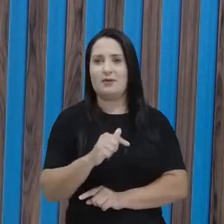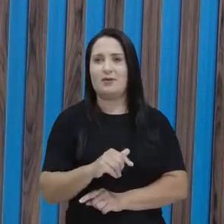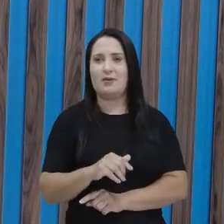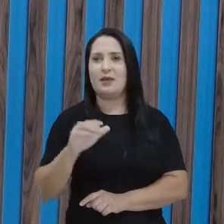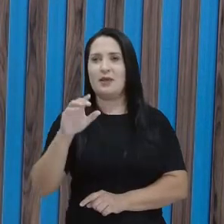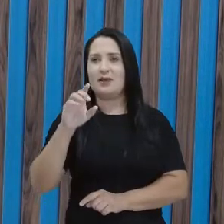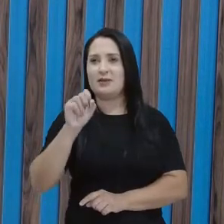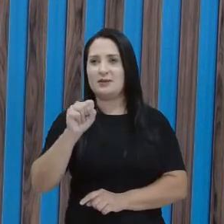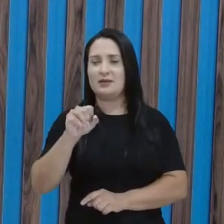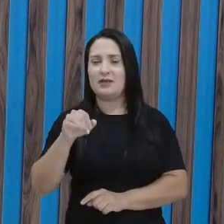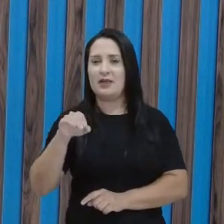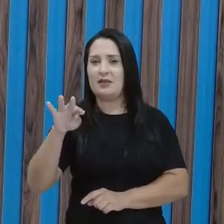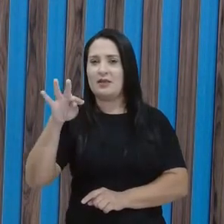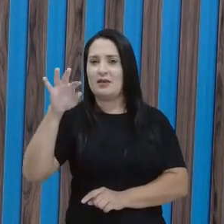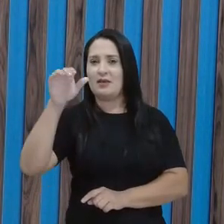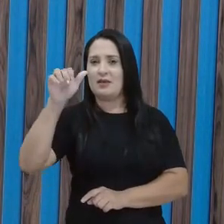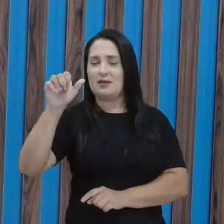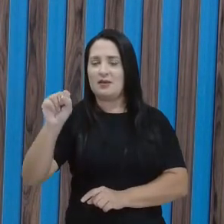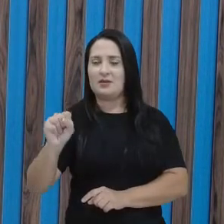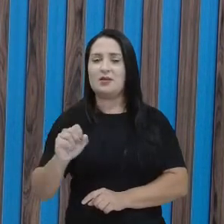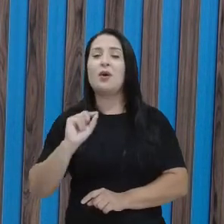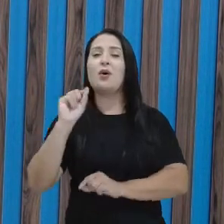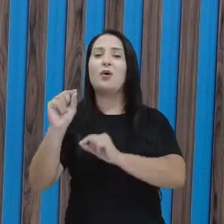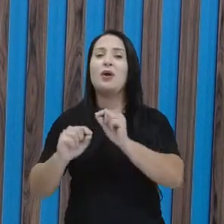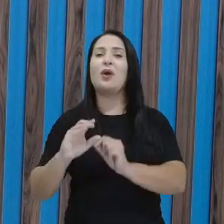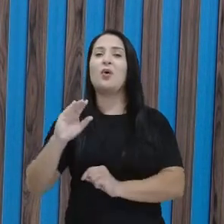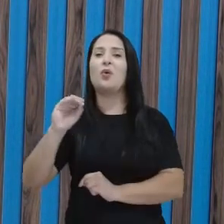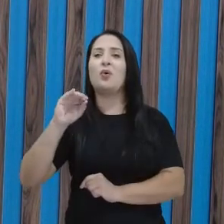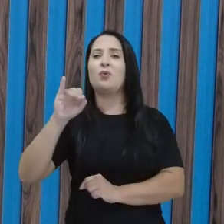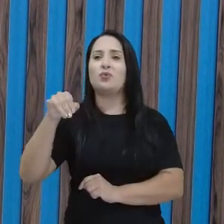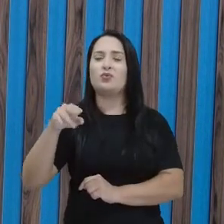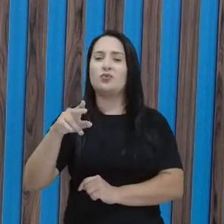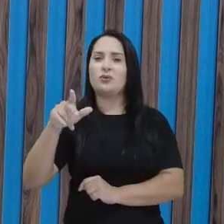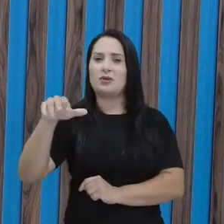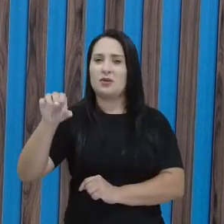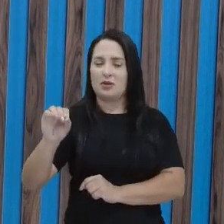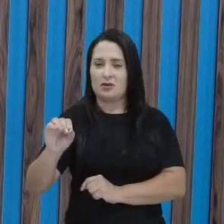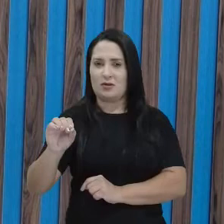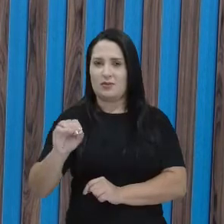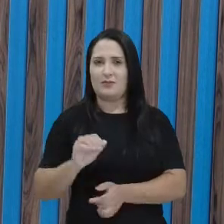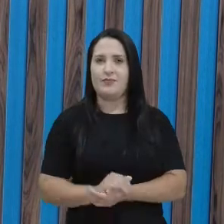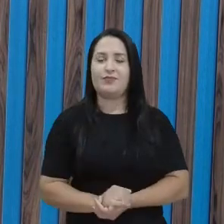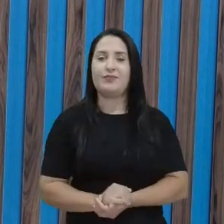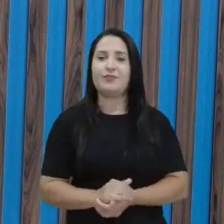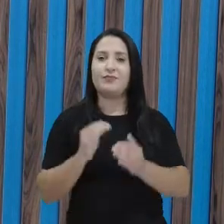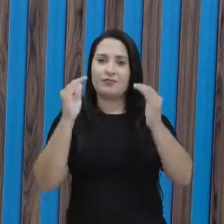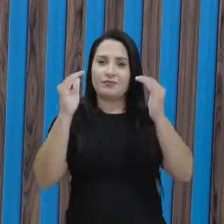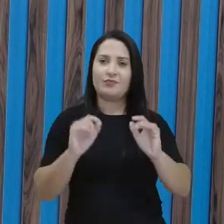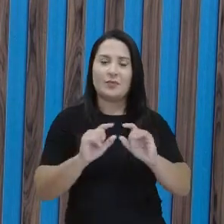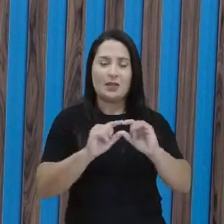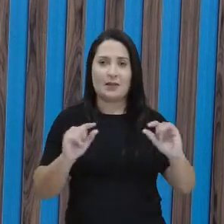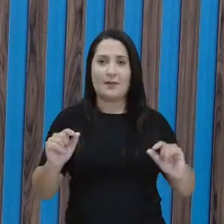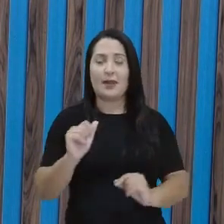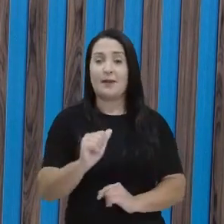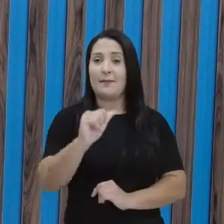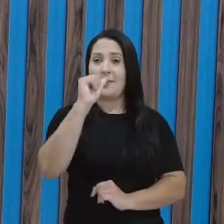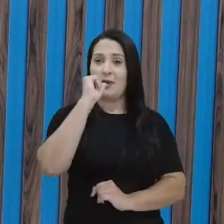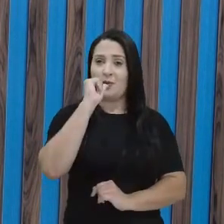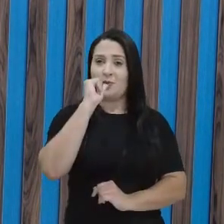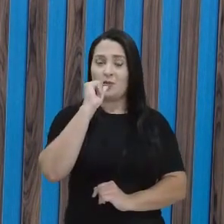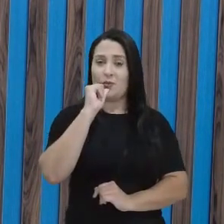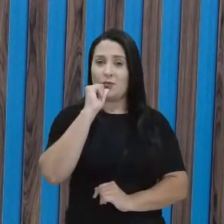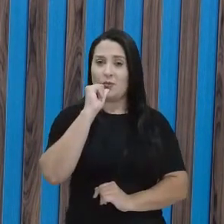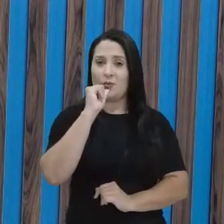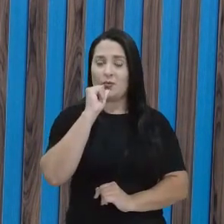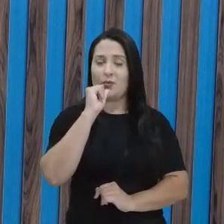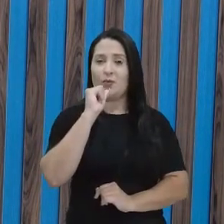as relaciono através da vírgula. Então, ó, bebi suco, comi bolo, estava feliz. Aqui eu também poderia inserir